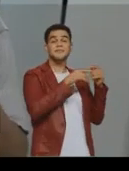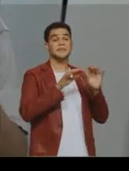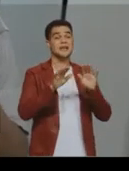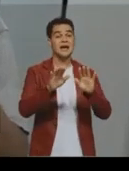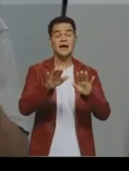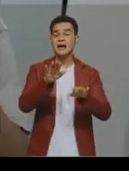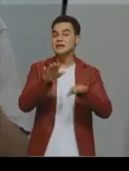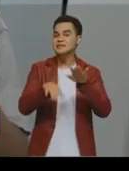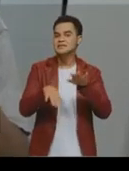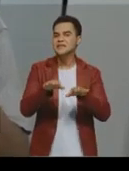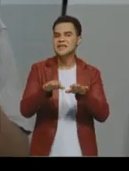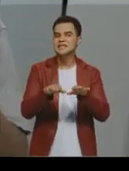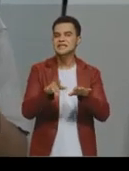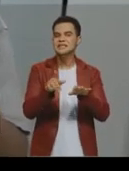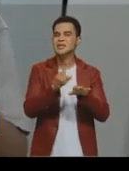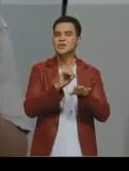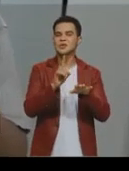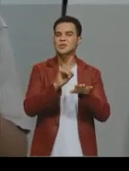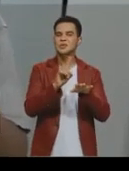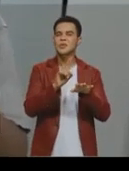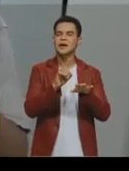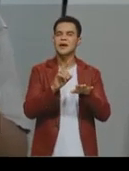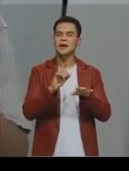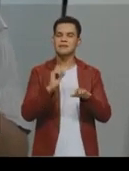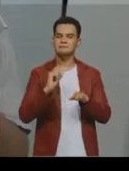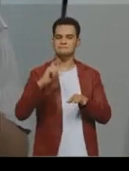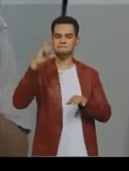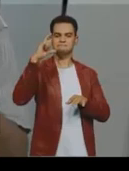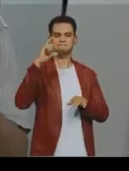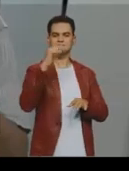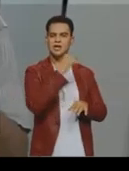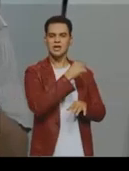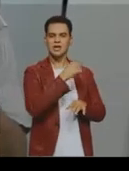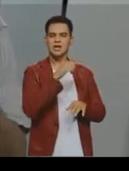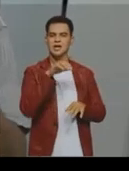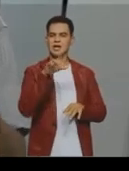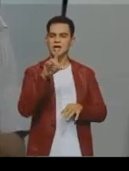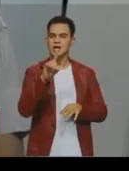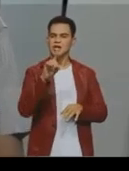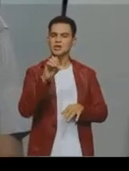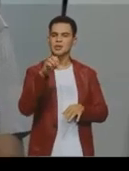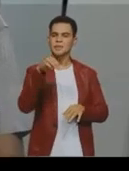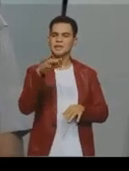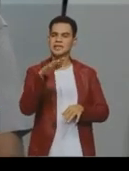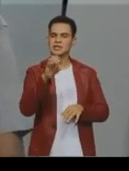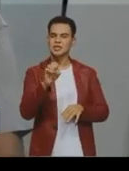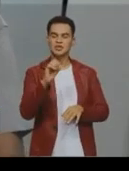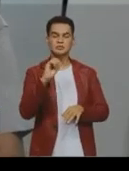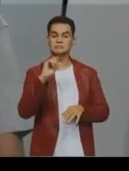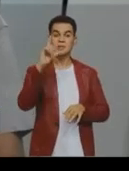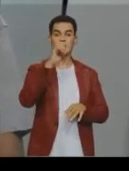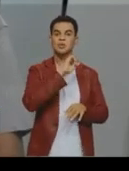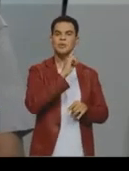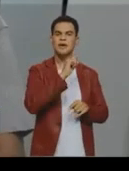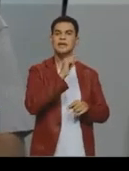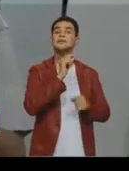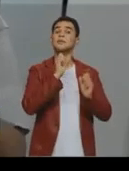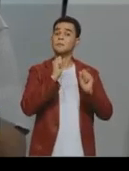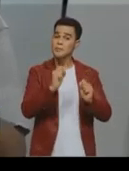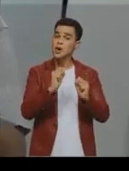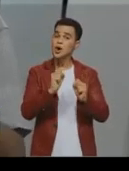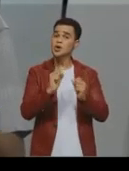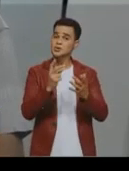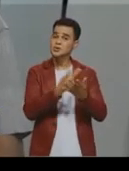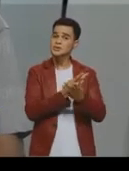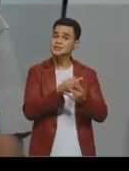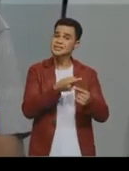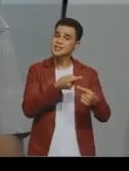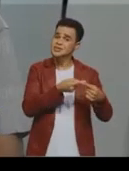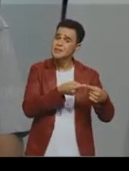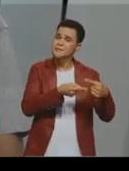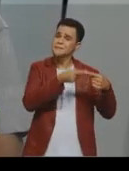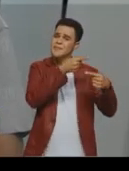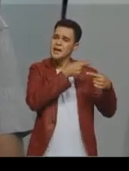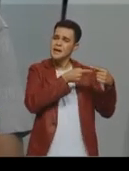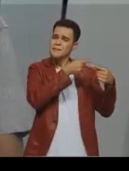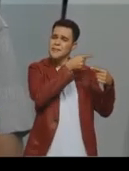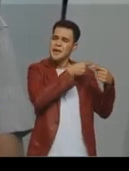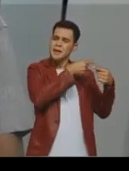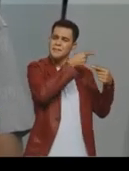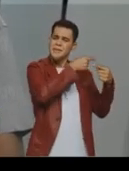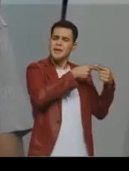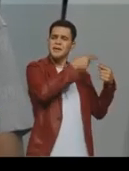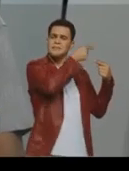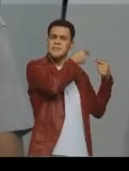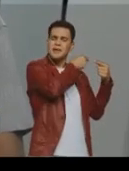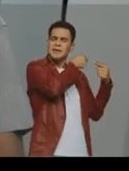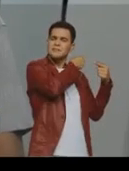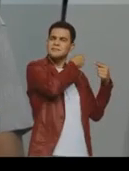podem demorar muitas gerações para aparecer, né? Então, é fundamental ter essa noção, né,